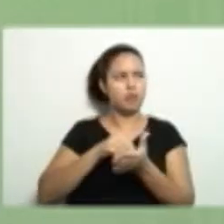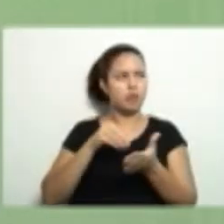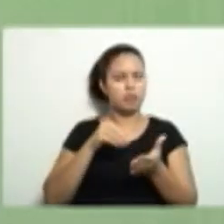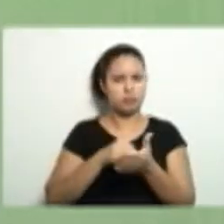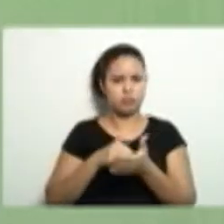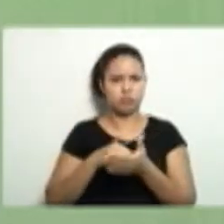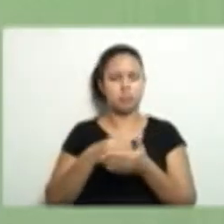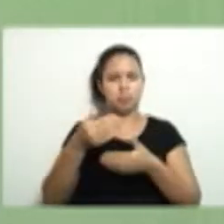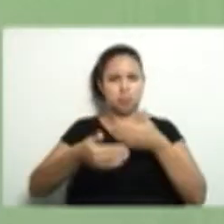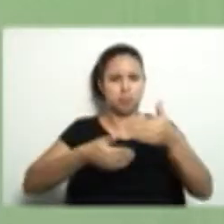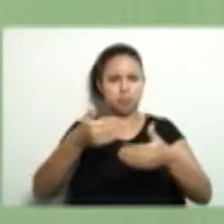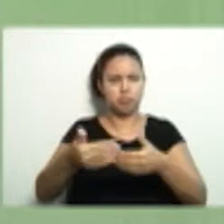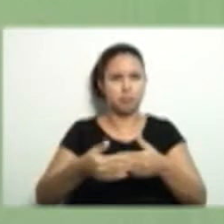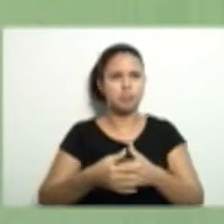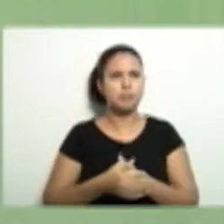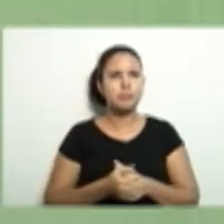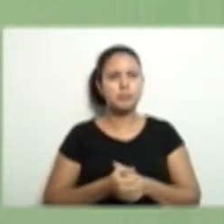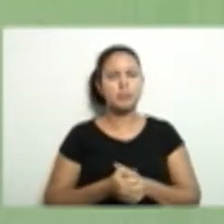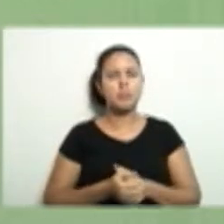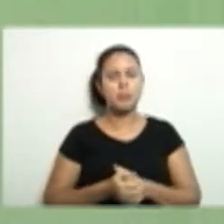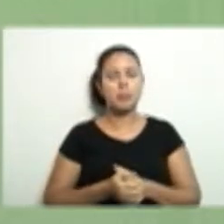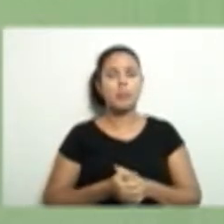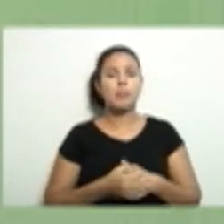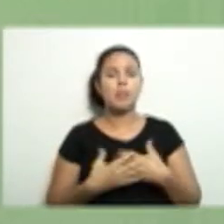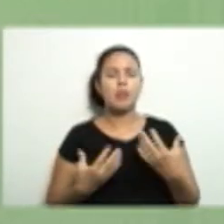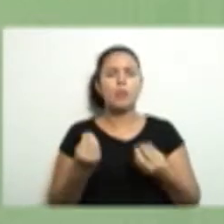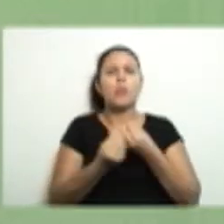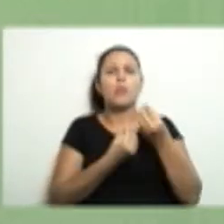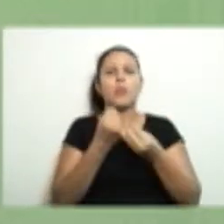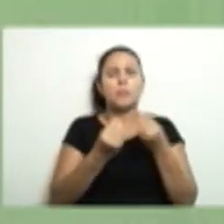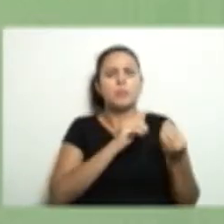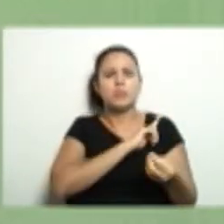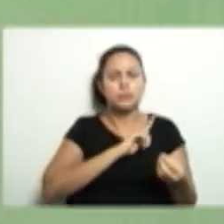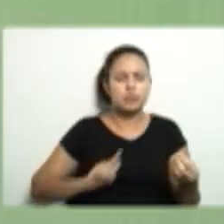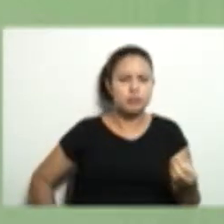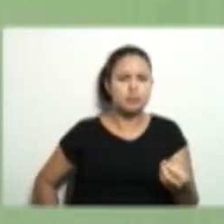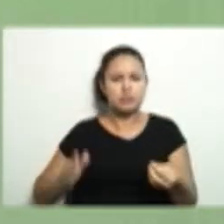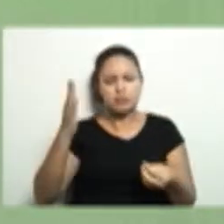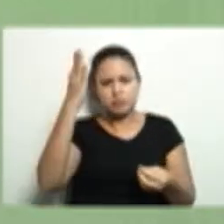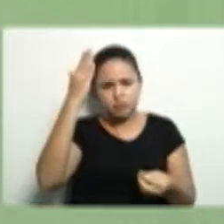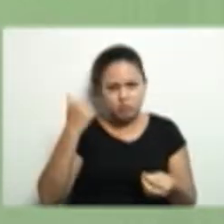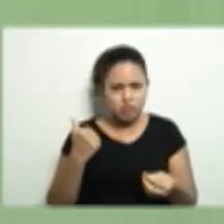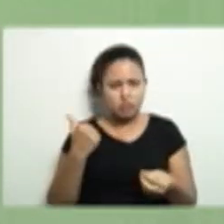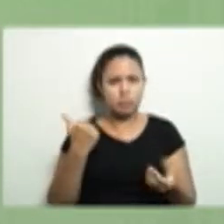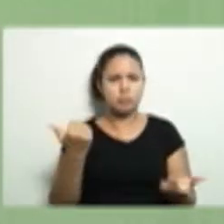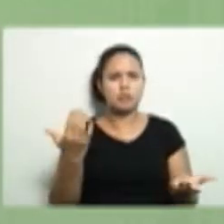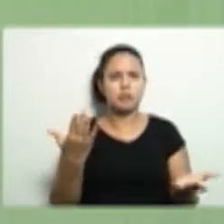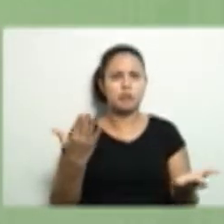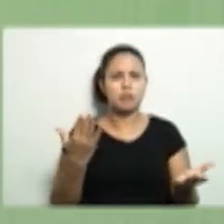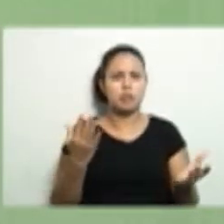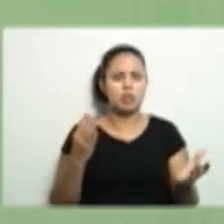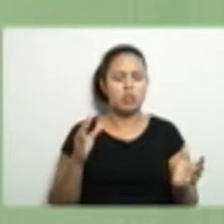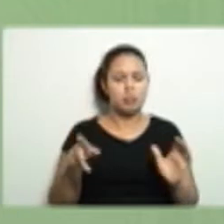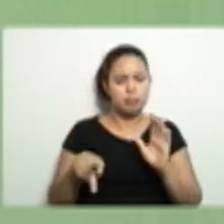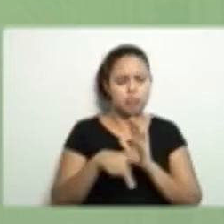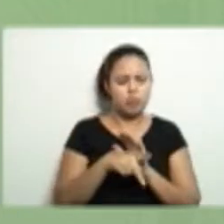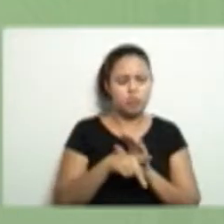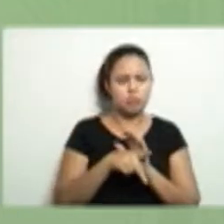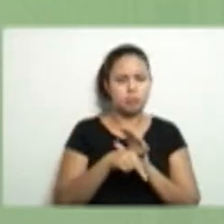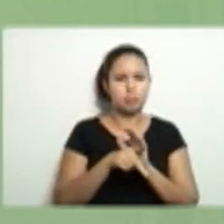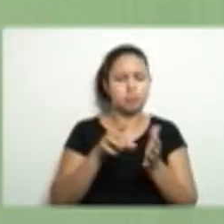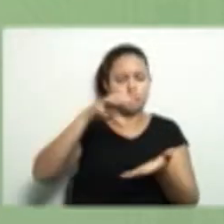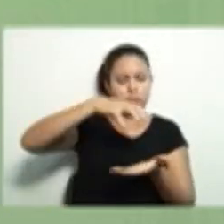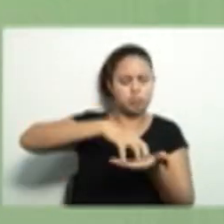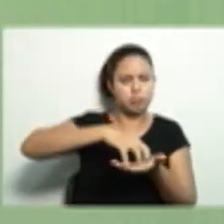Vejam bem, como que o governo vai saber qual política pública adotar na sua região? Se ele quer adotar